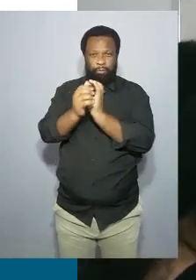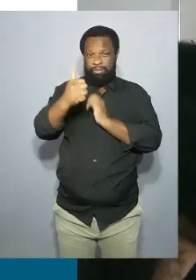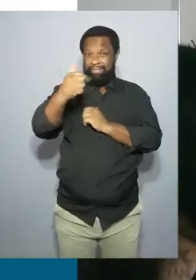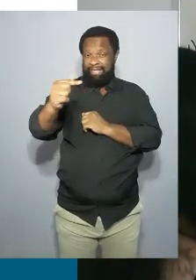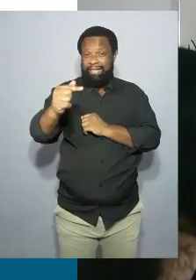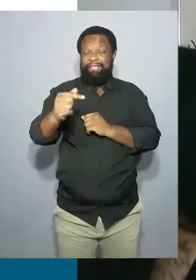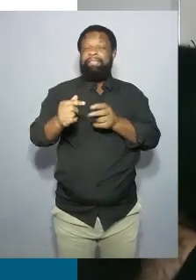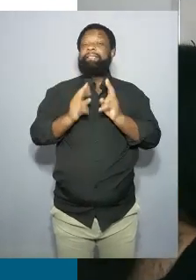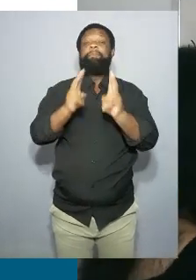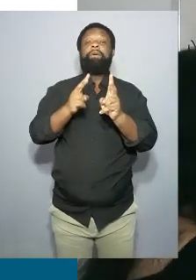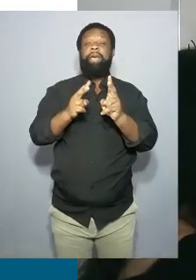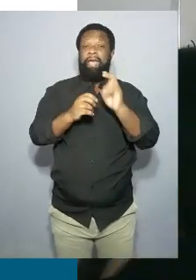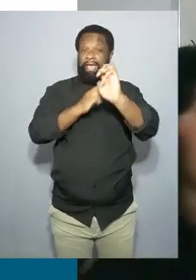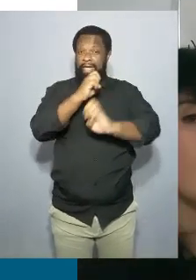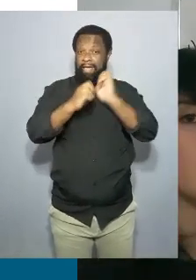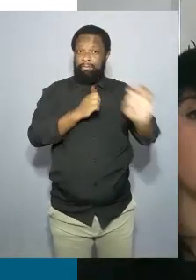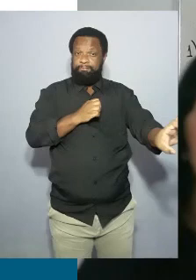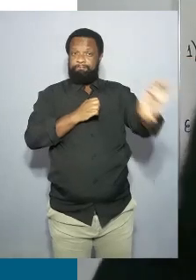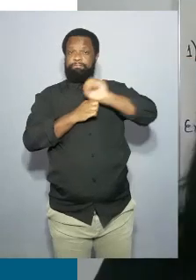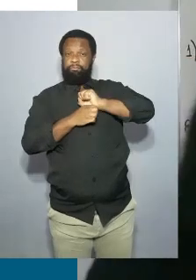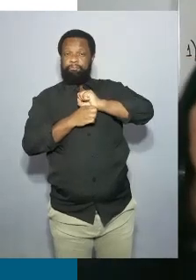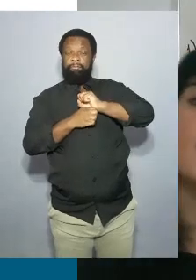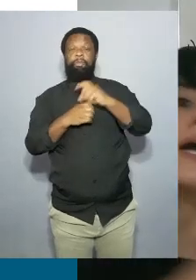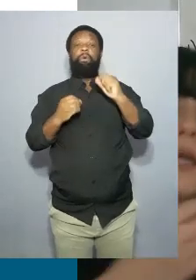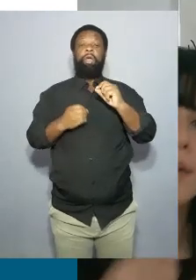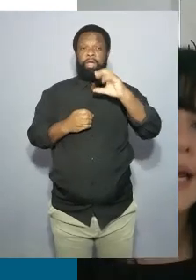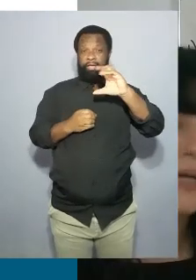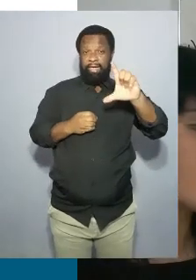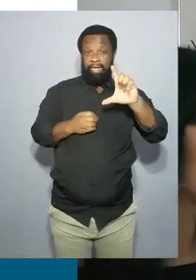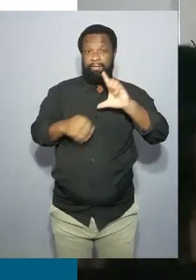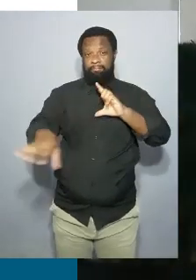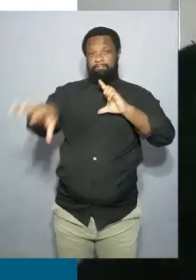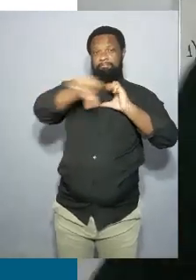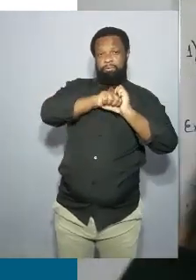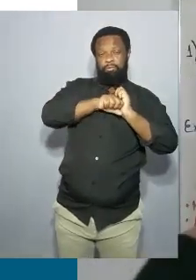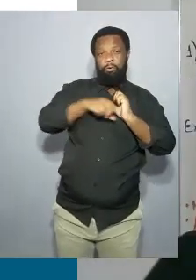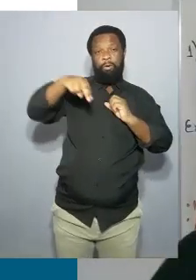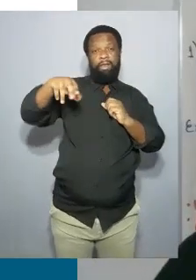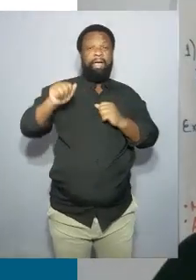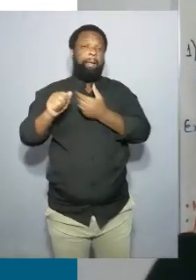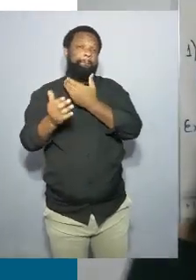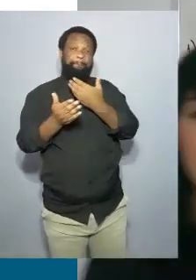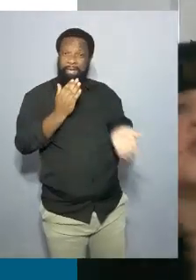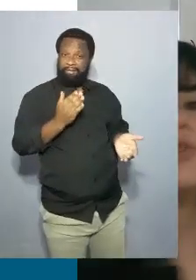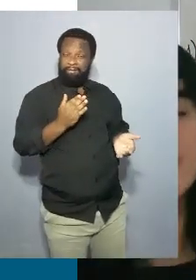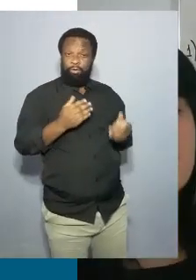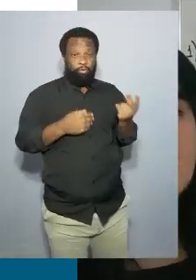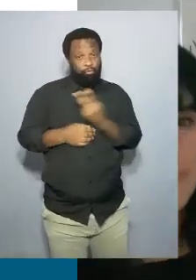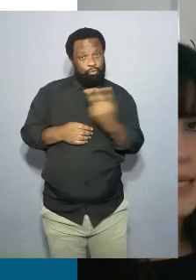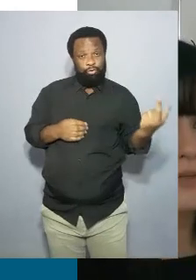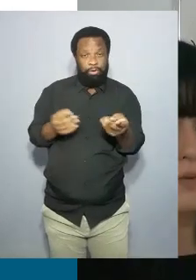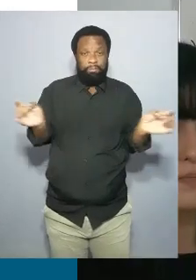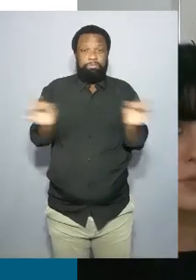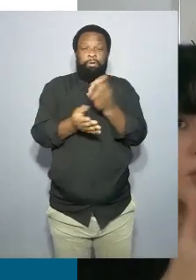tem uma tendência de ganhar o elétron. Então o cloro ganha o elétron e o sódio perde. E assim os dois